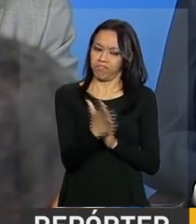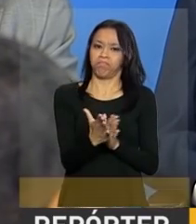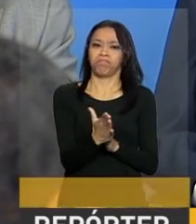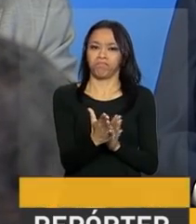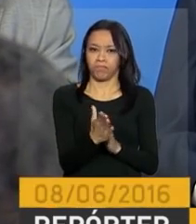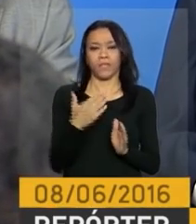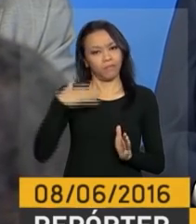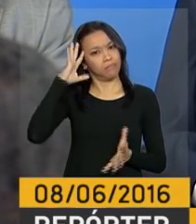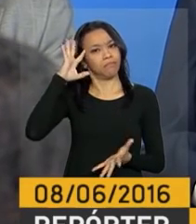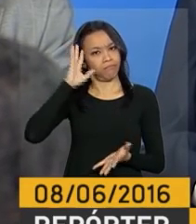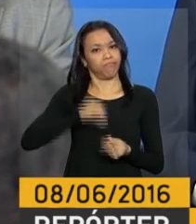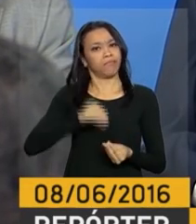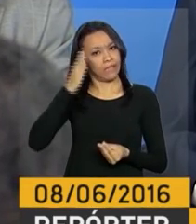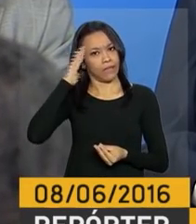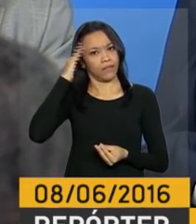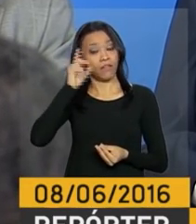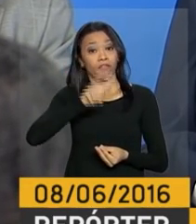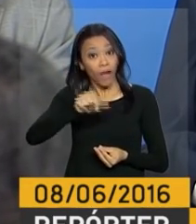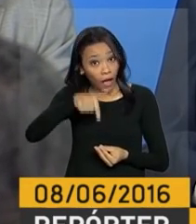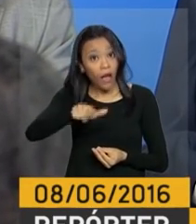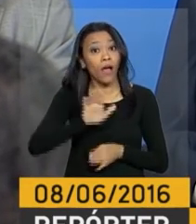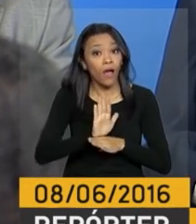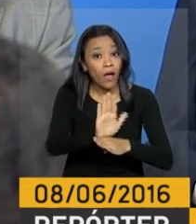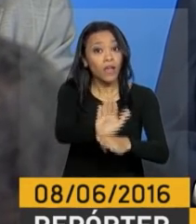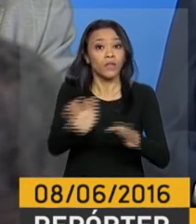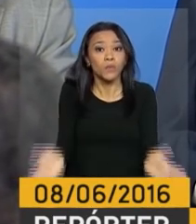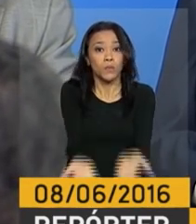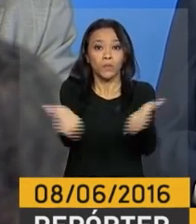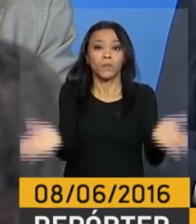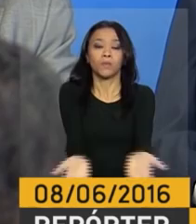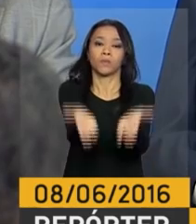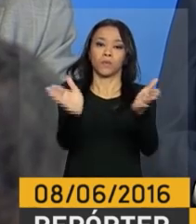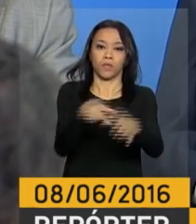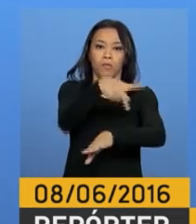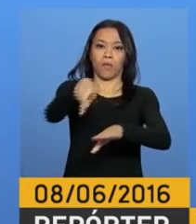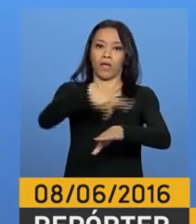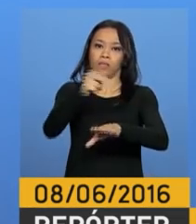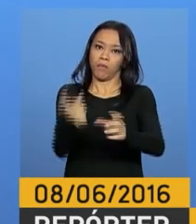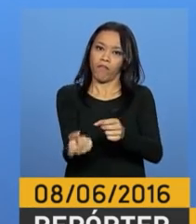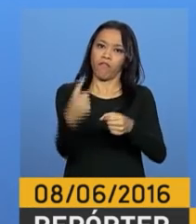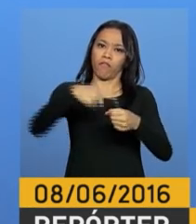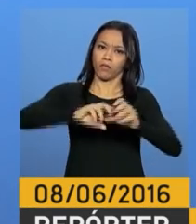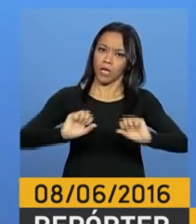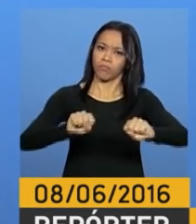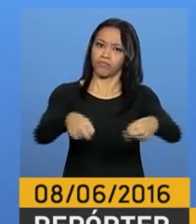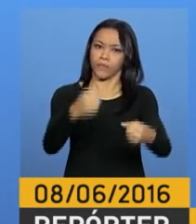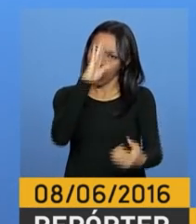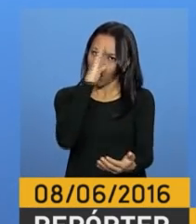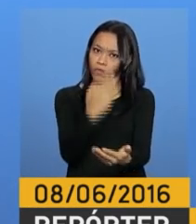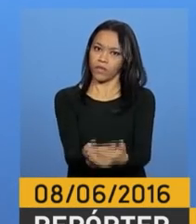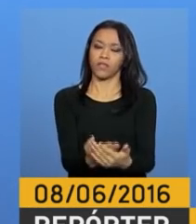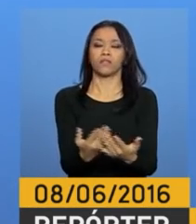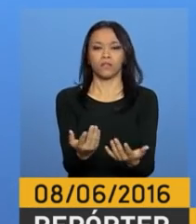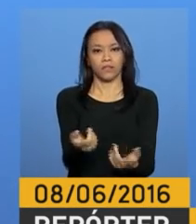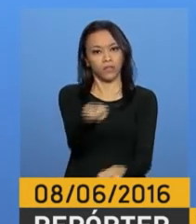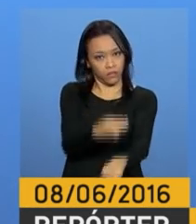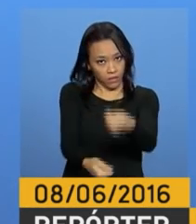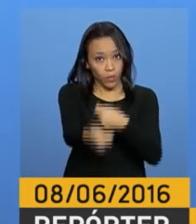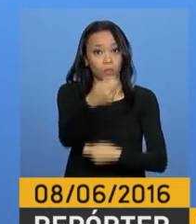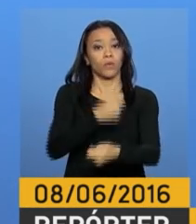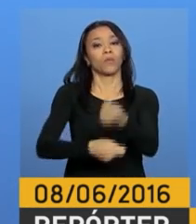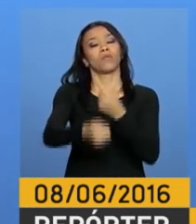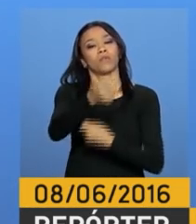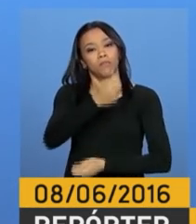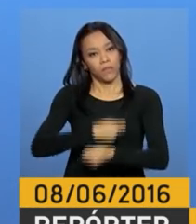nós entendemos que ajudará muito o país a recuperar a confiança necessária para recuperação da